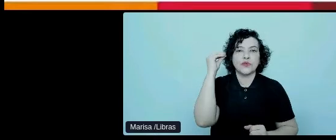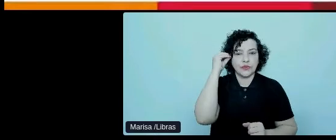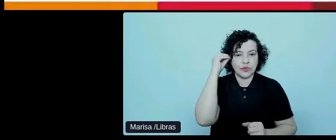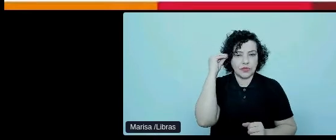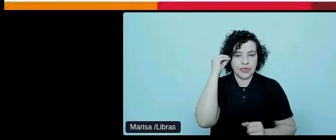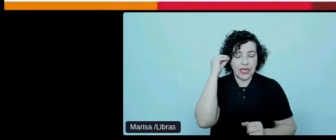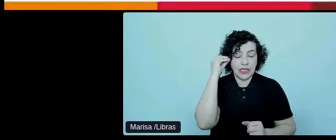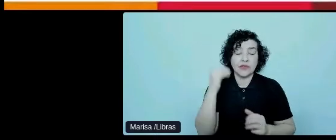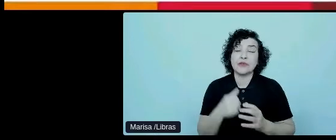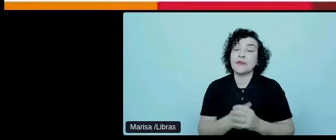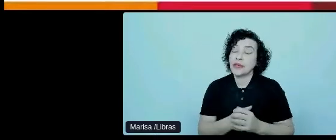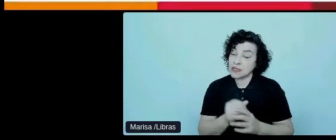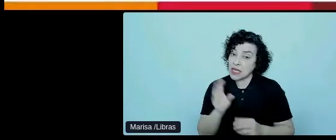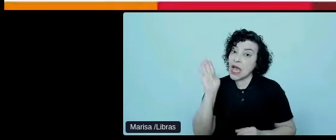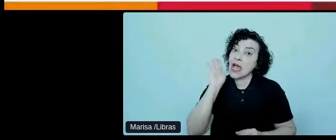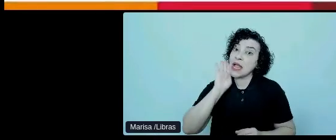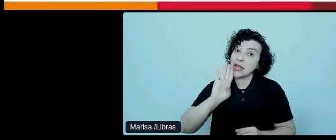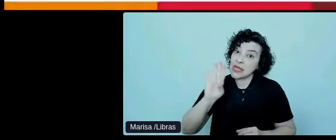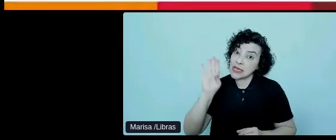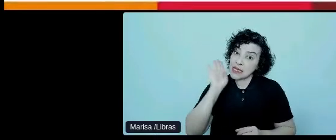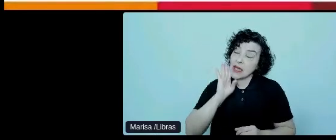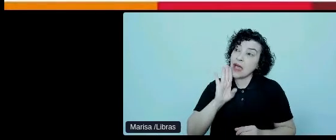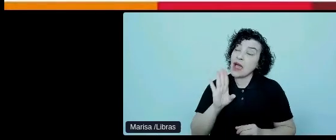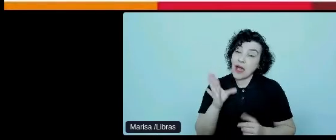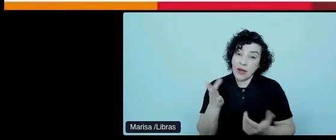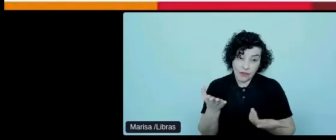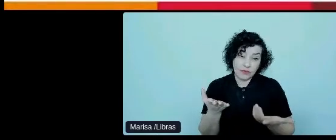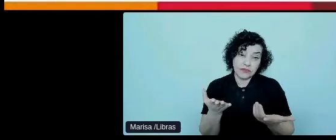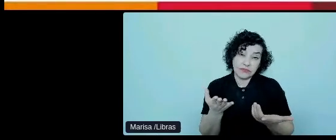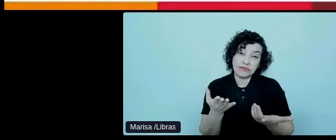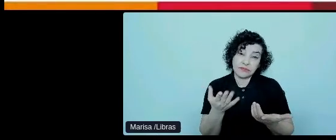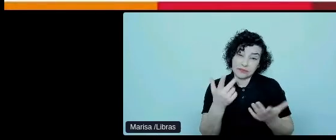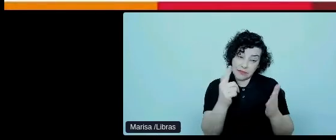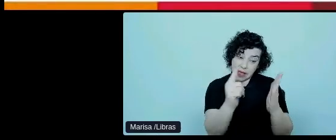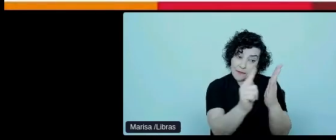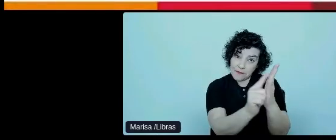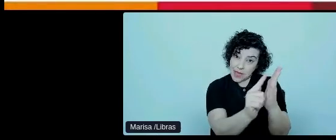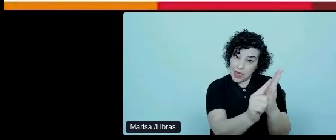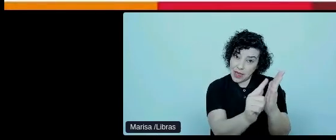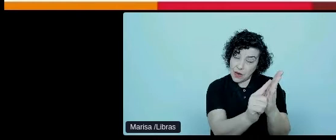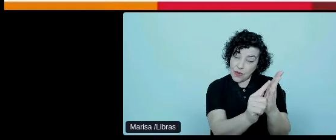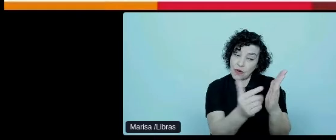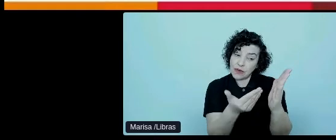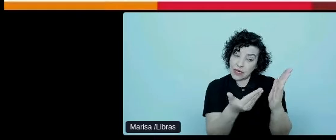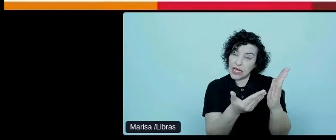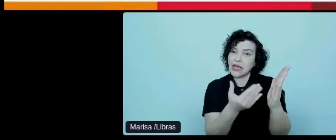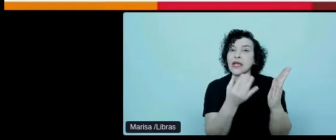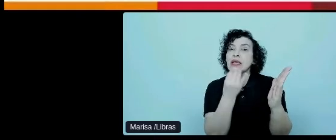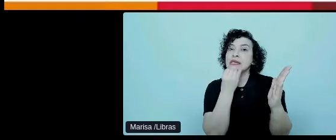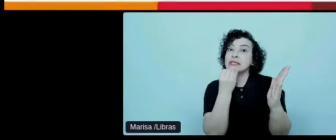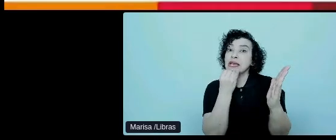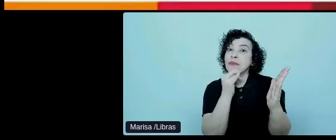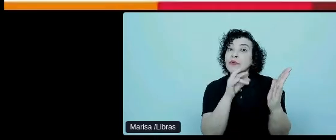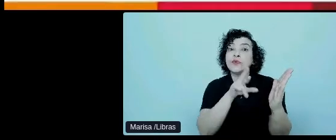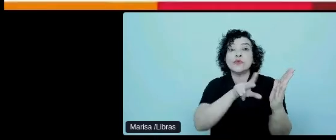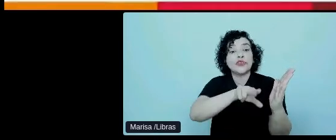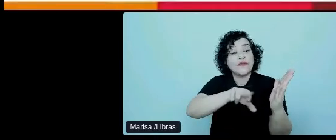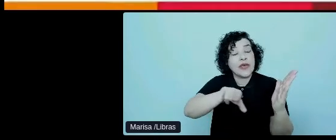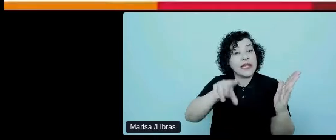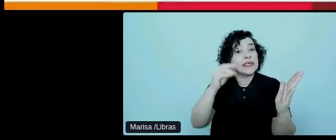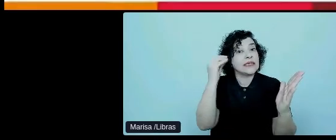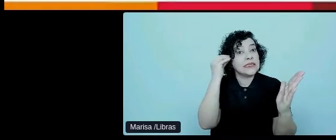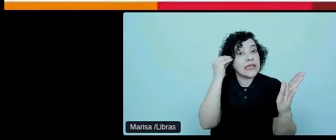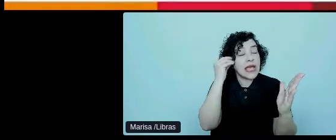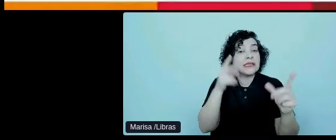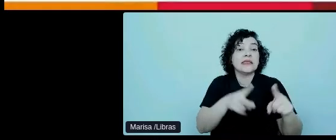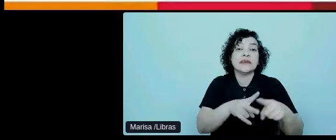holísticos, mas é muito legal ele trazer dentro do seu documento alguns exemplos de teste, algumas ferramentas as quais você